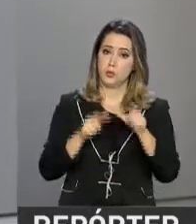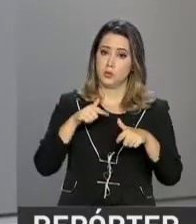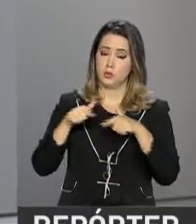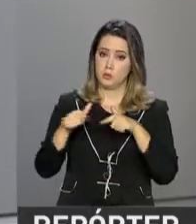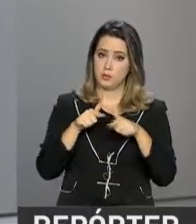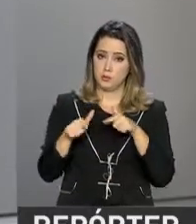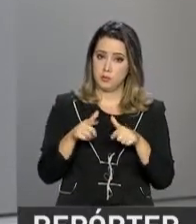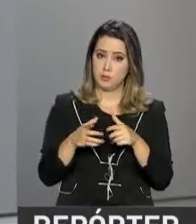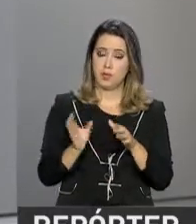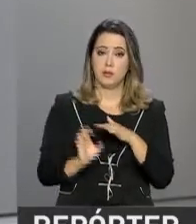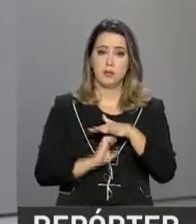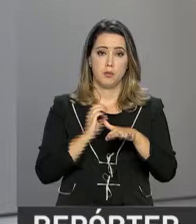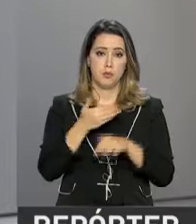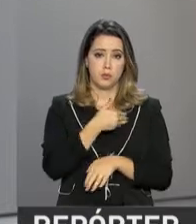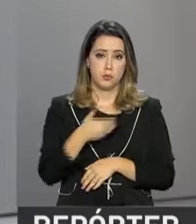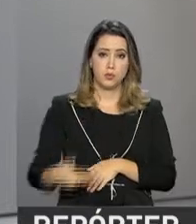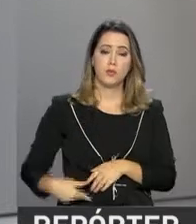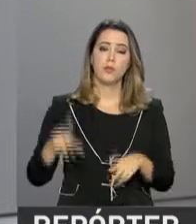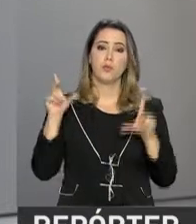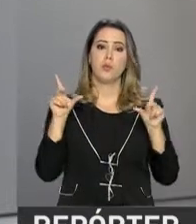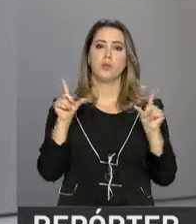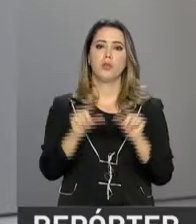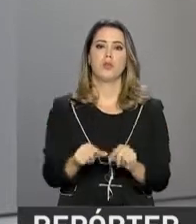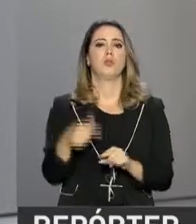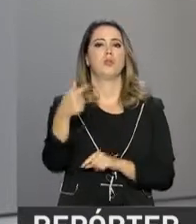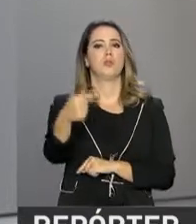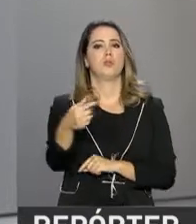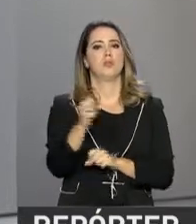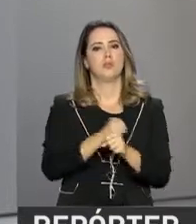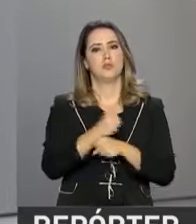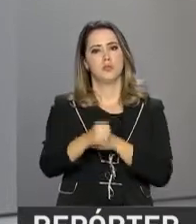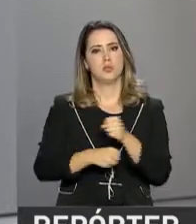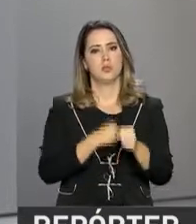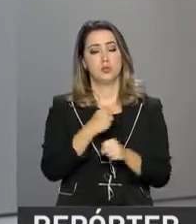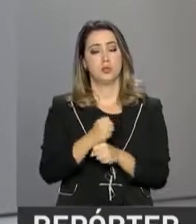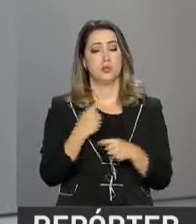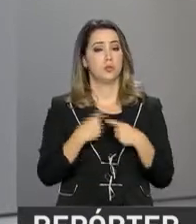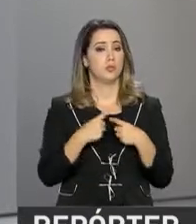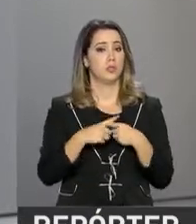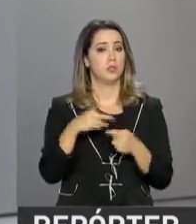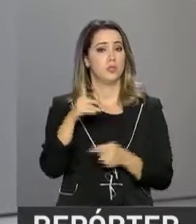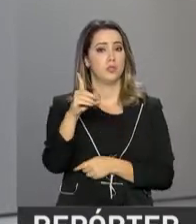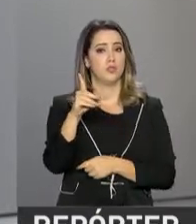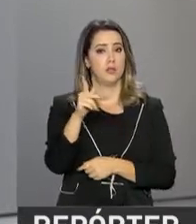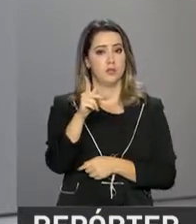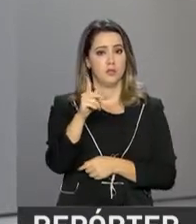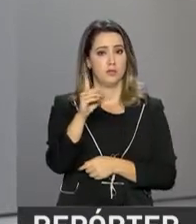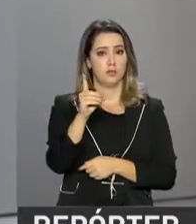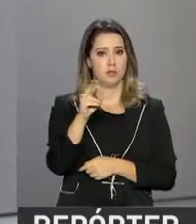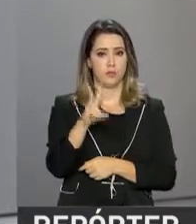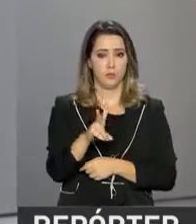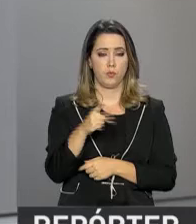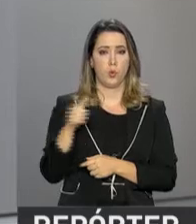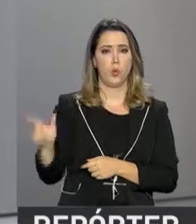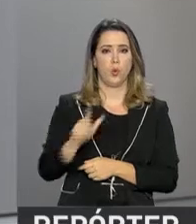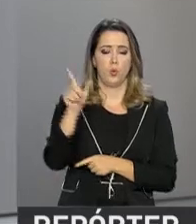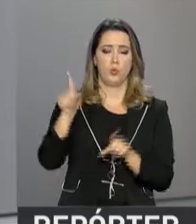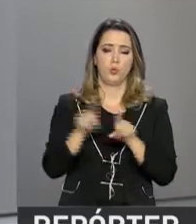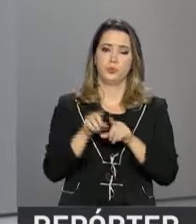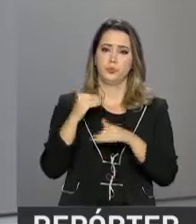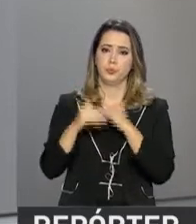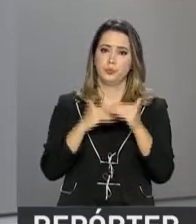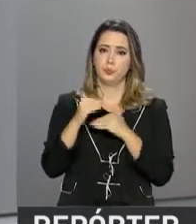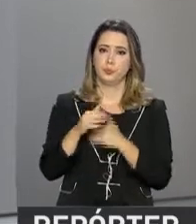é o menor em quase sete anos com os programas de demissão voluntária pdv o lucro também aumentou os números foram divulgados